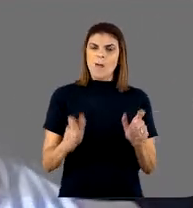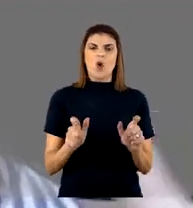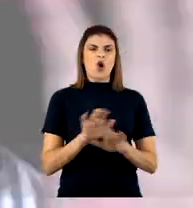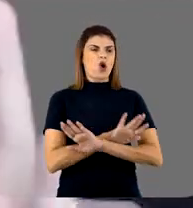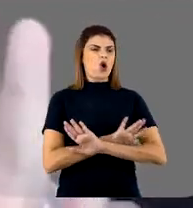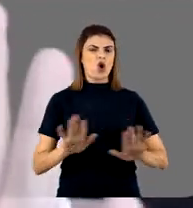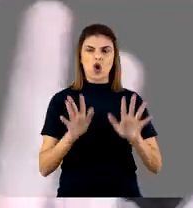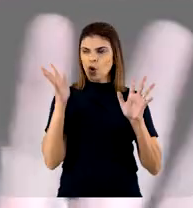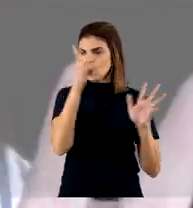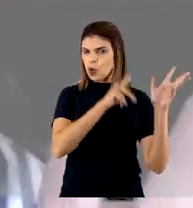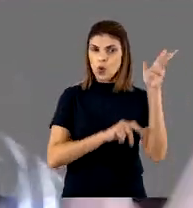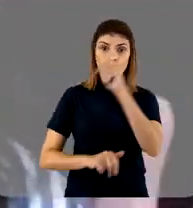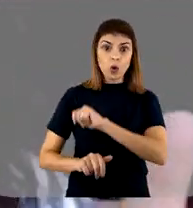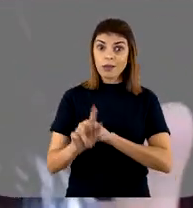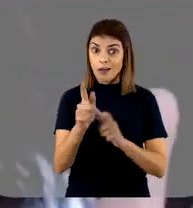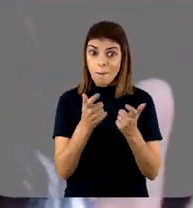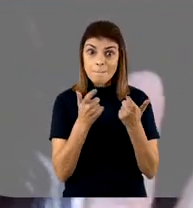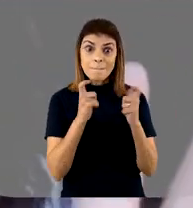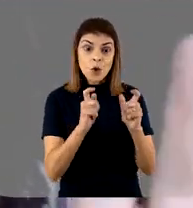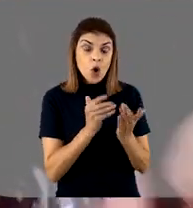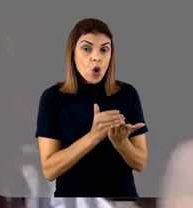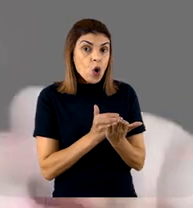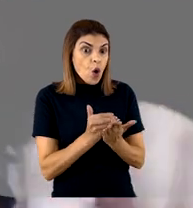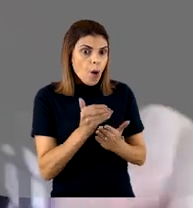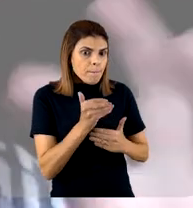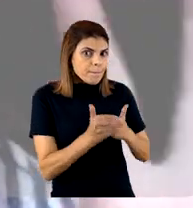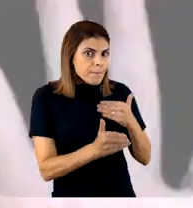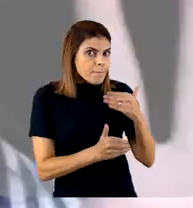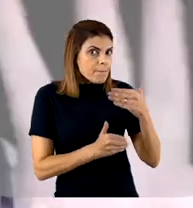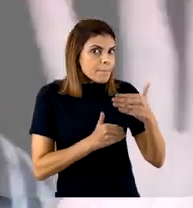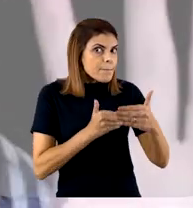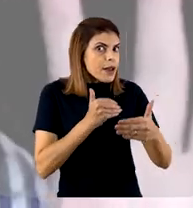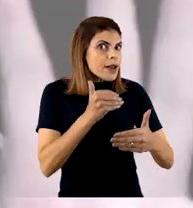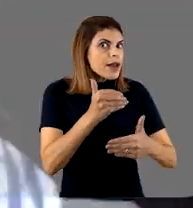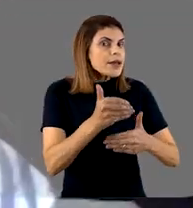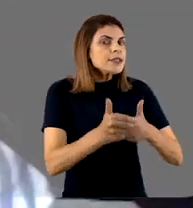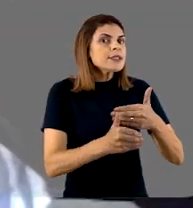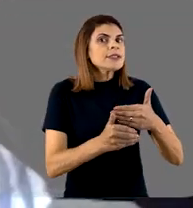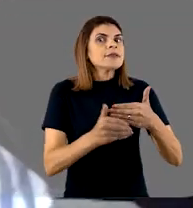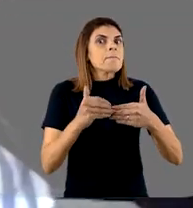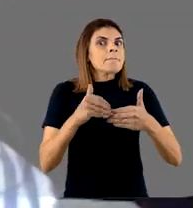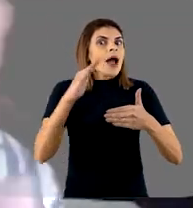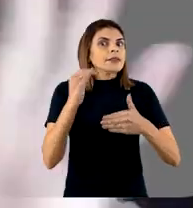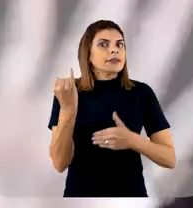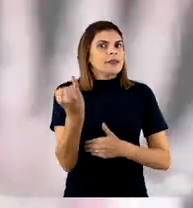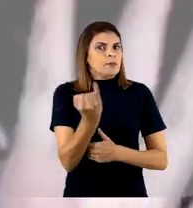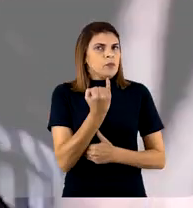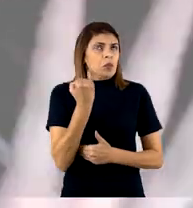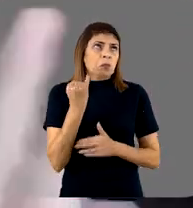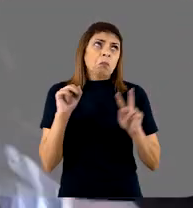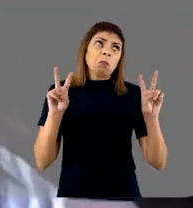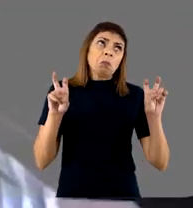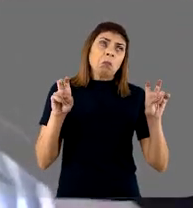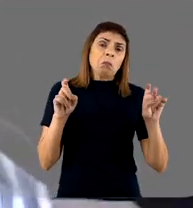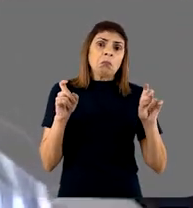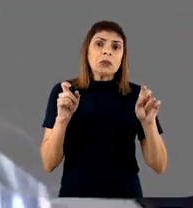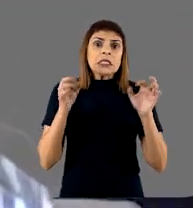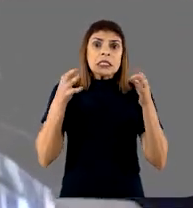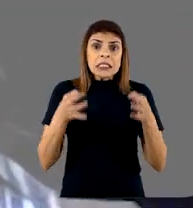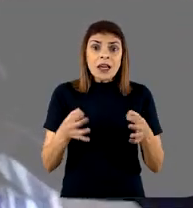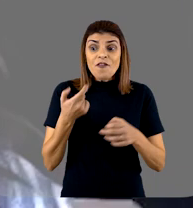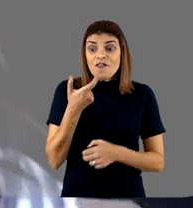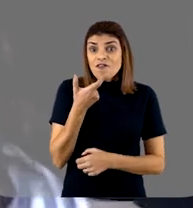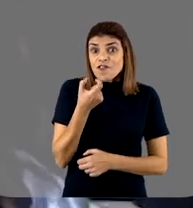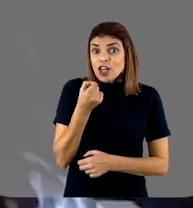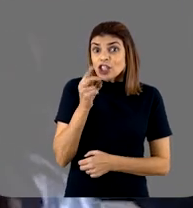dose tô imunizado até porque a gente sabe que a imunização ela começa a ficar mais eh importante não sei se esse é o termo